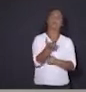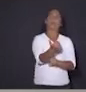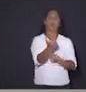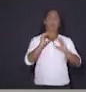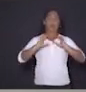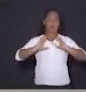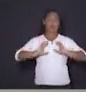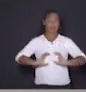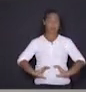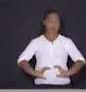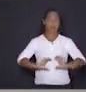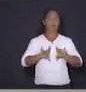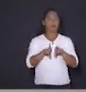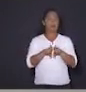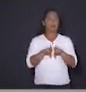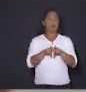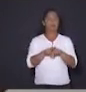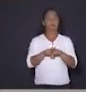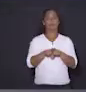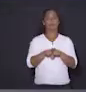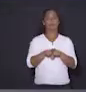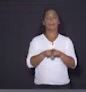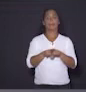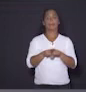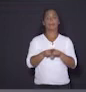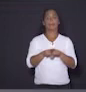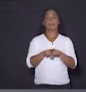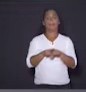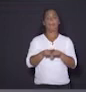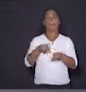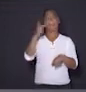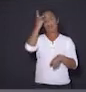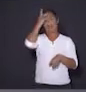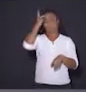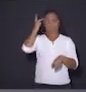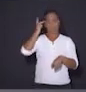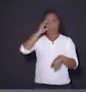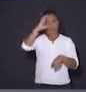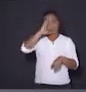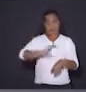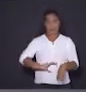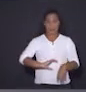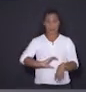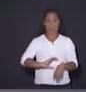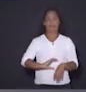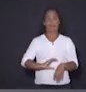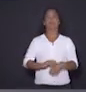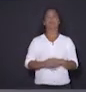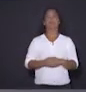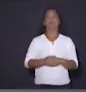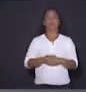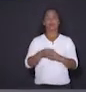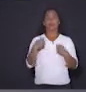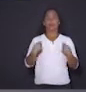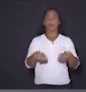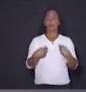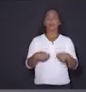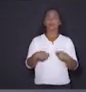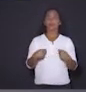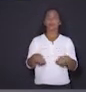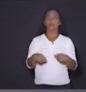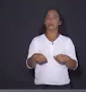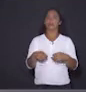cidadania e que é é pra que haja esse pra que esse direito seja efetivamente concretizado ele